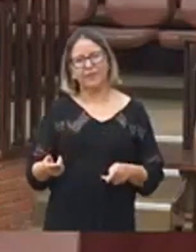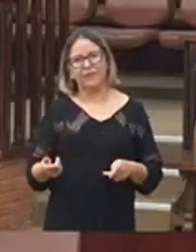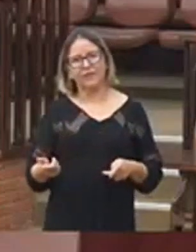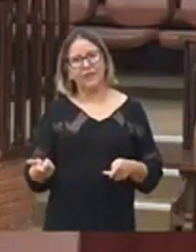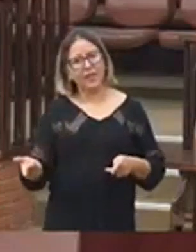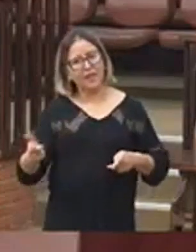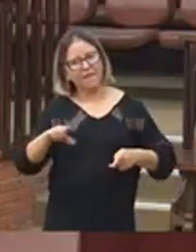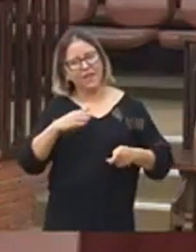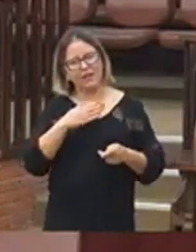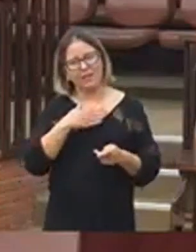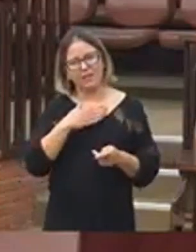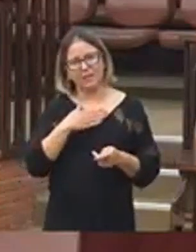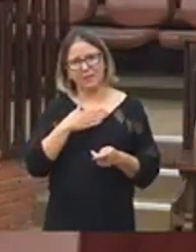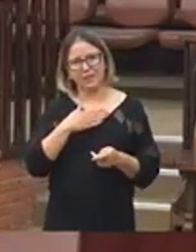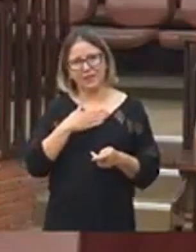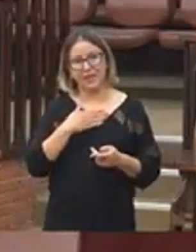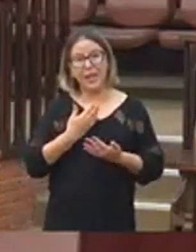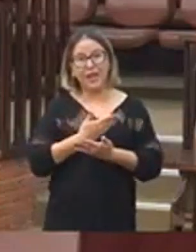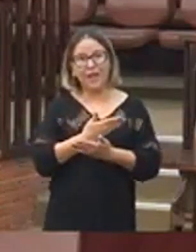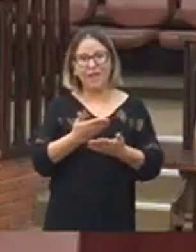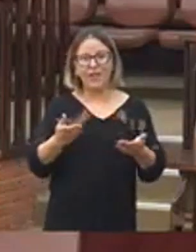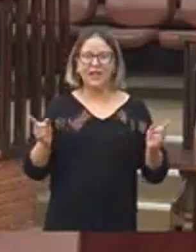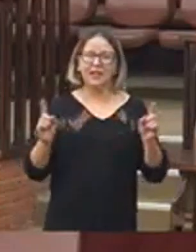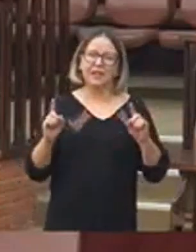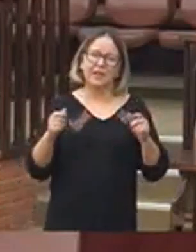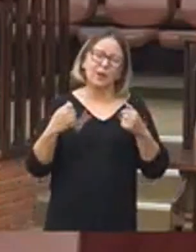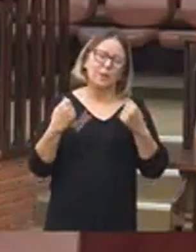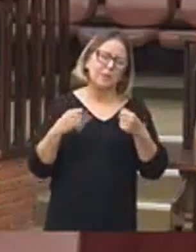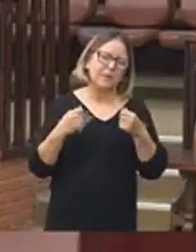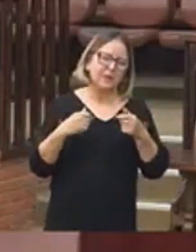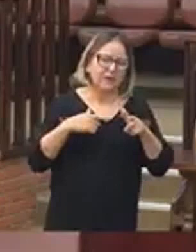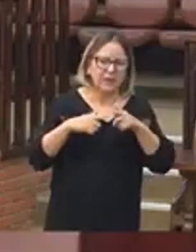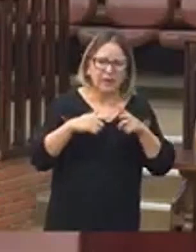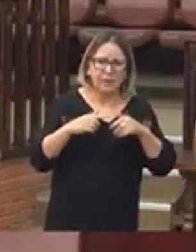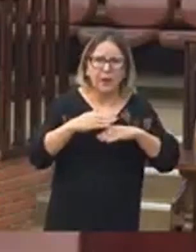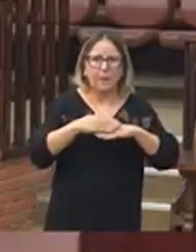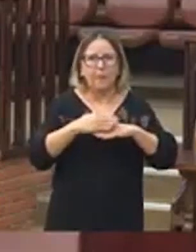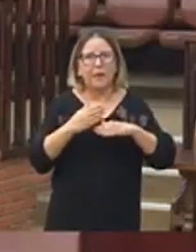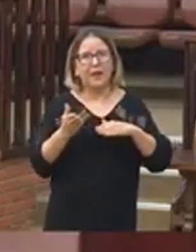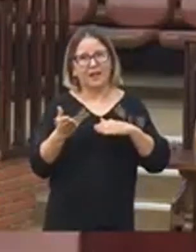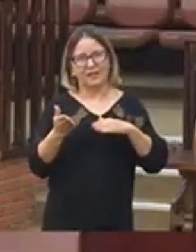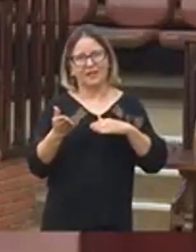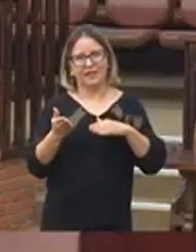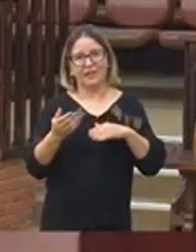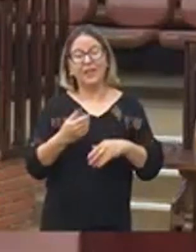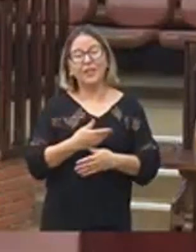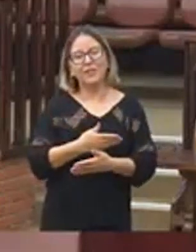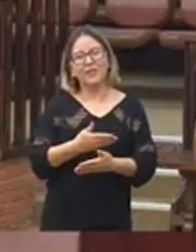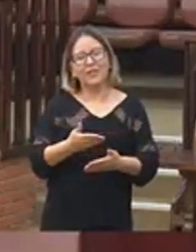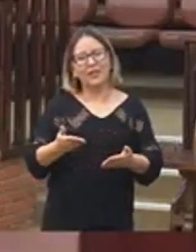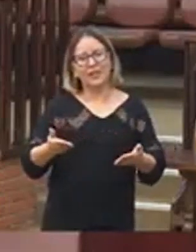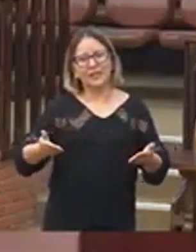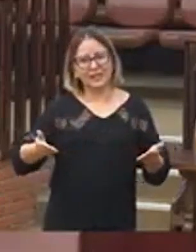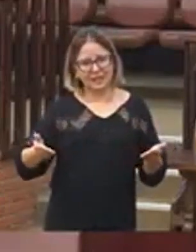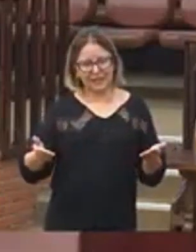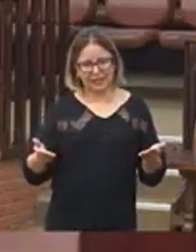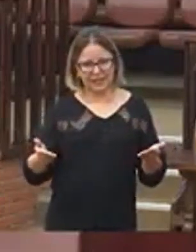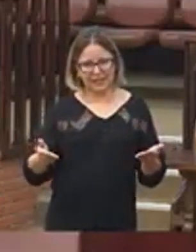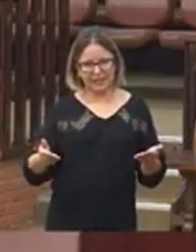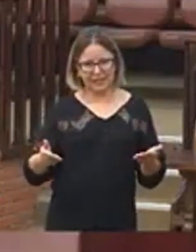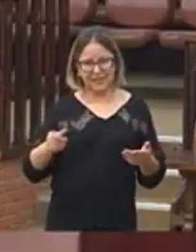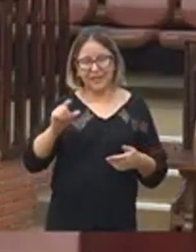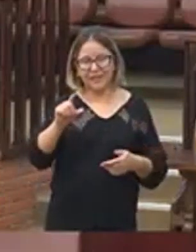Vocês não precisam trabalhar mais. Pois